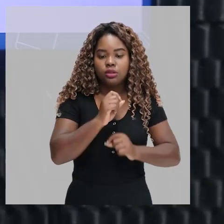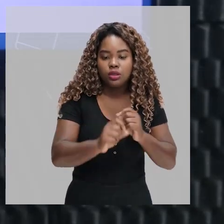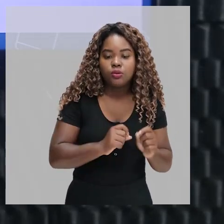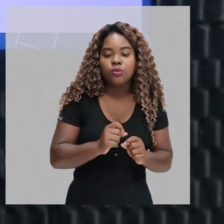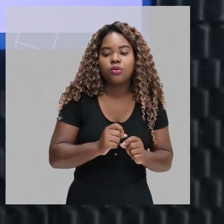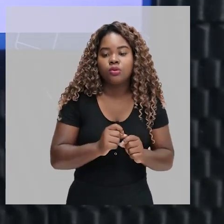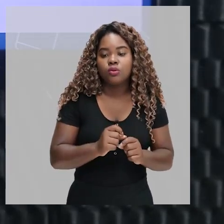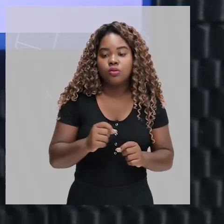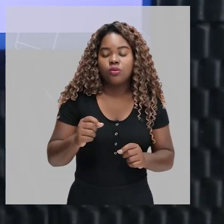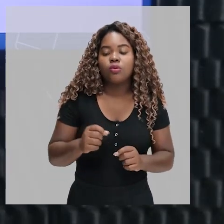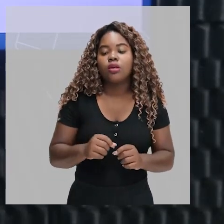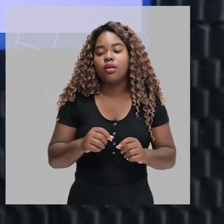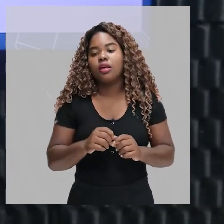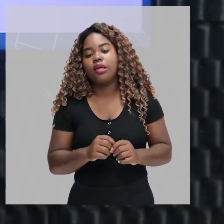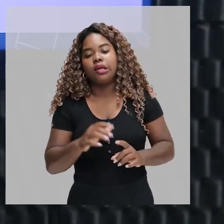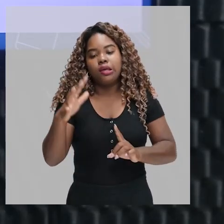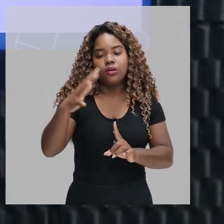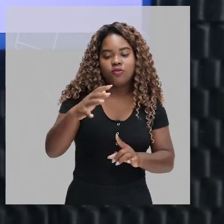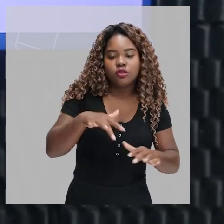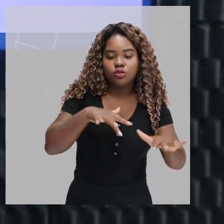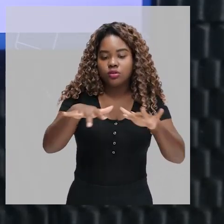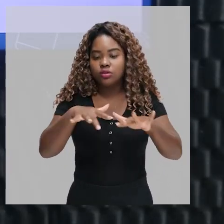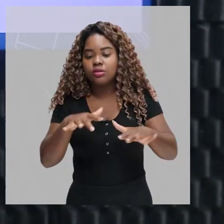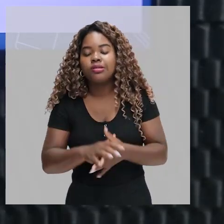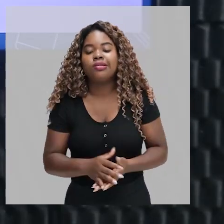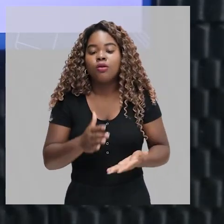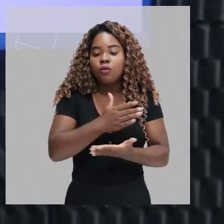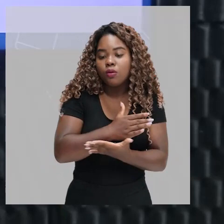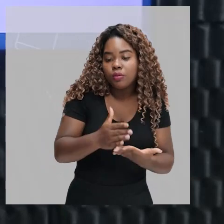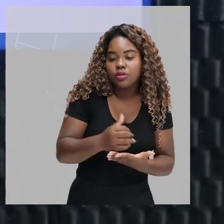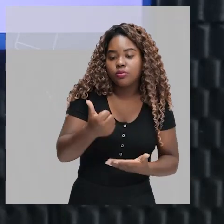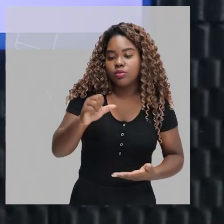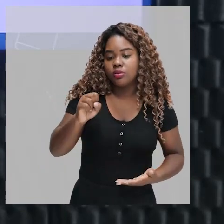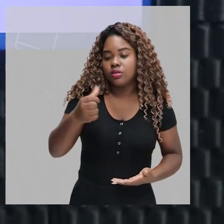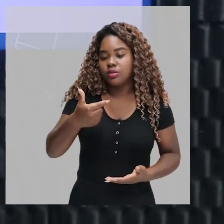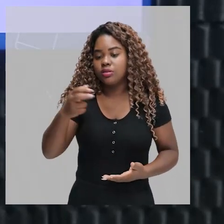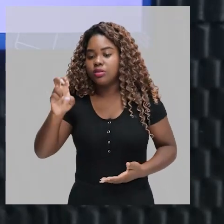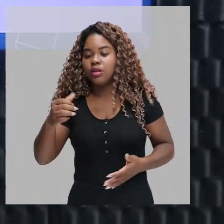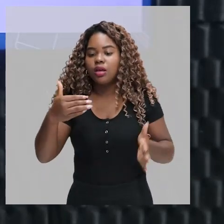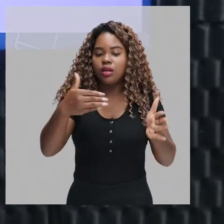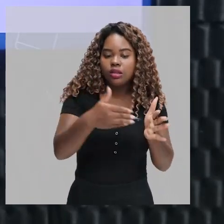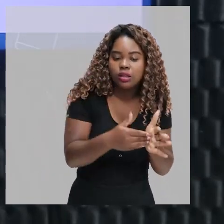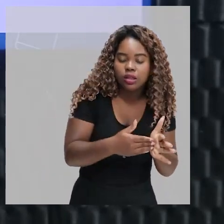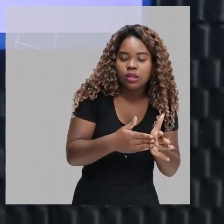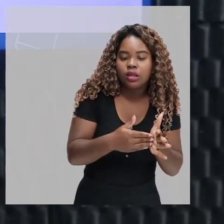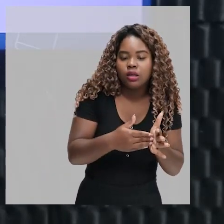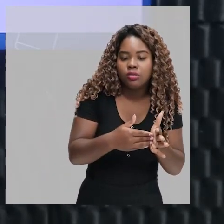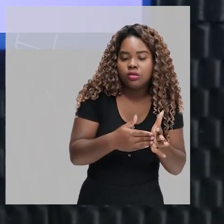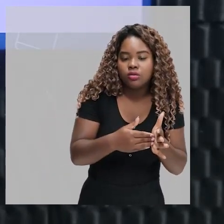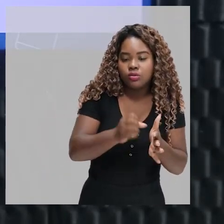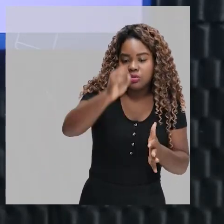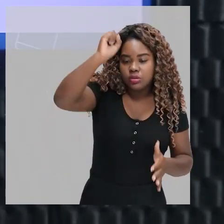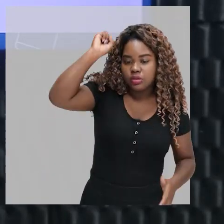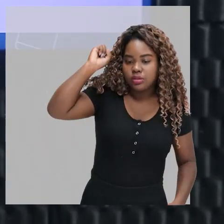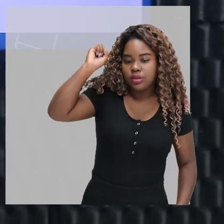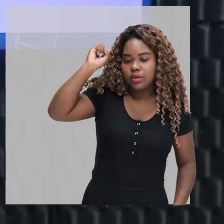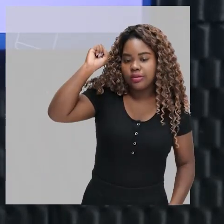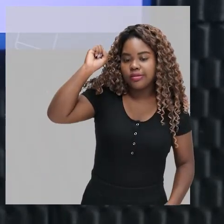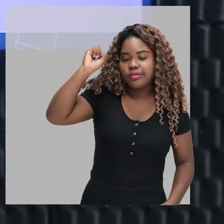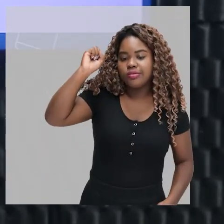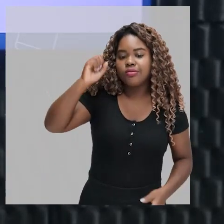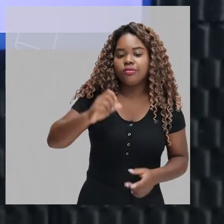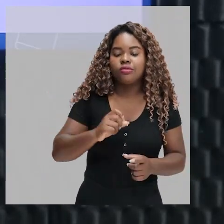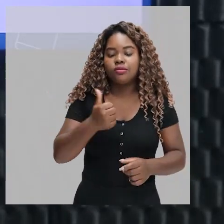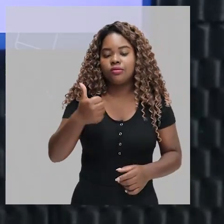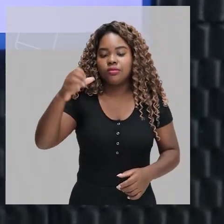os movimentos então romantismo em Portugal começou em 1825 e se Estendeu até o final do século que